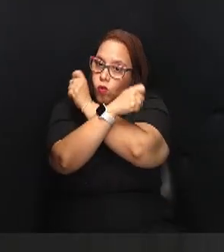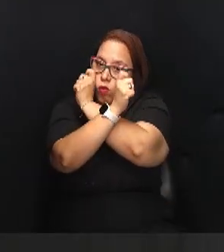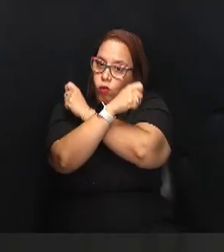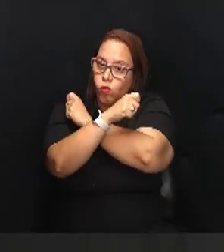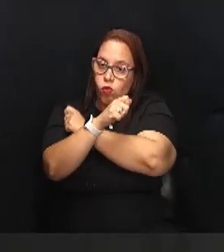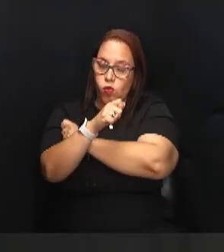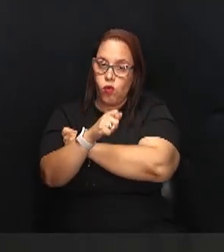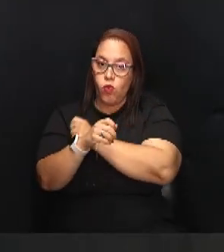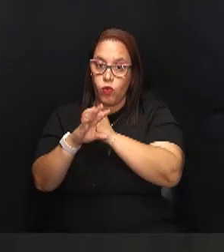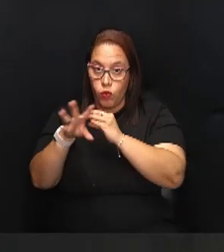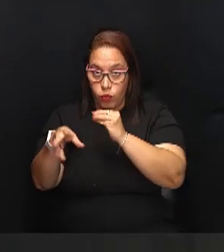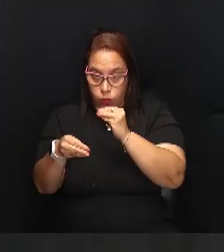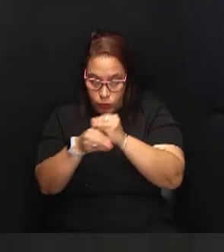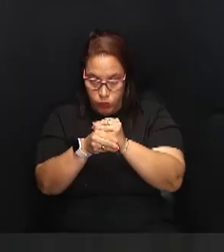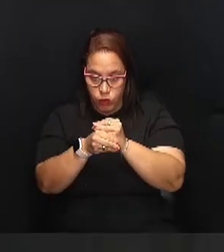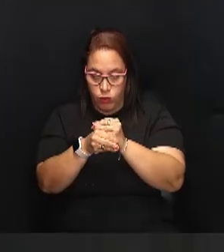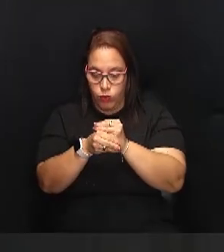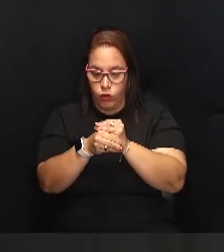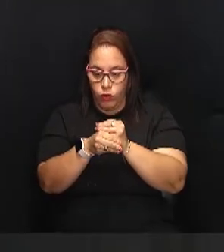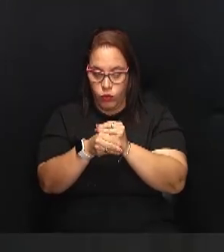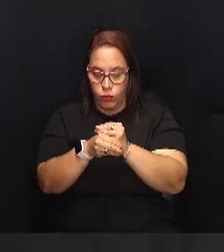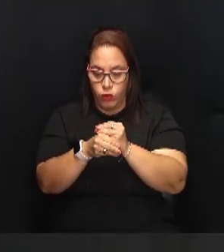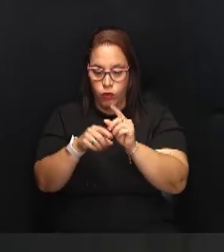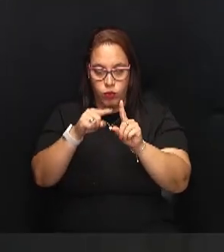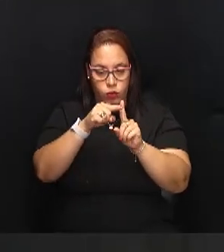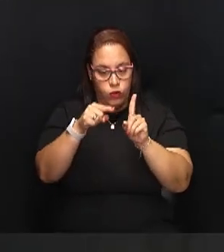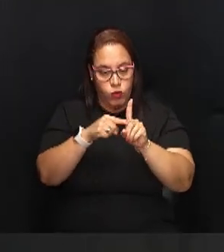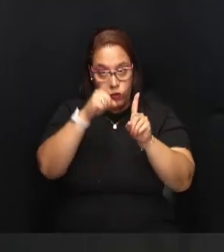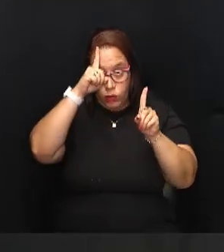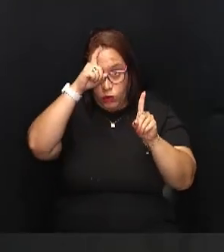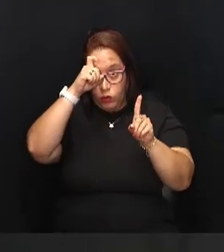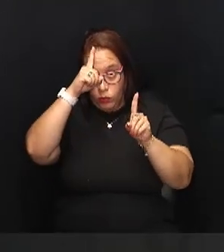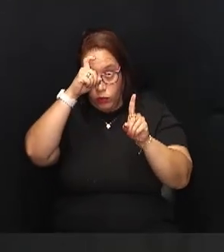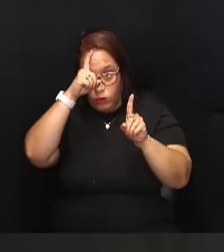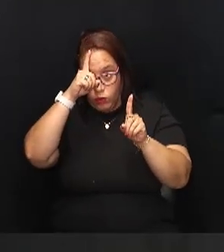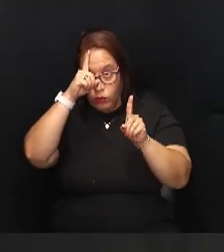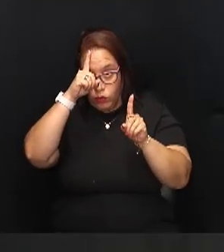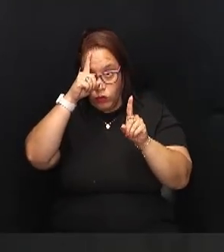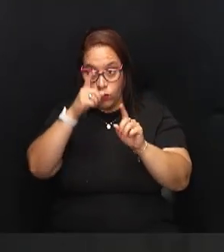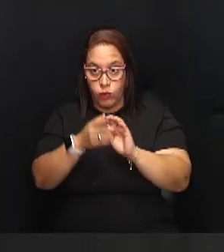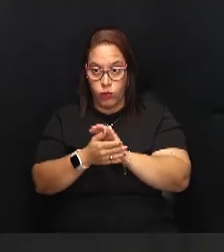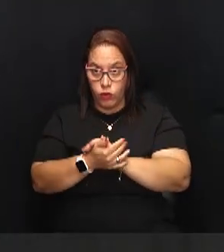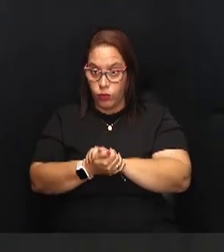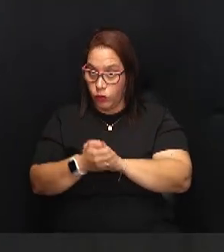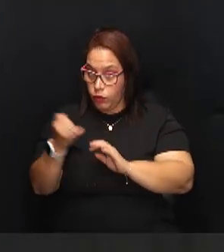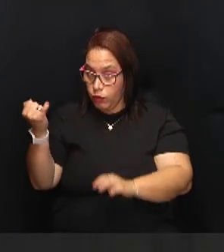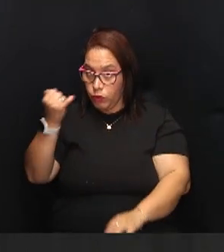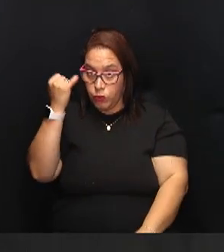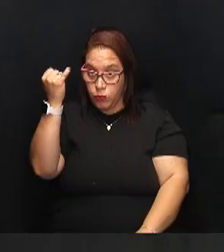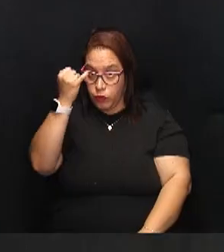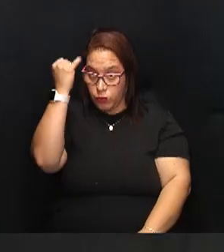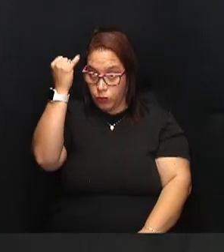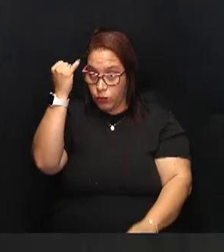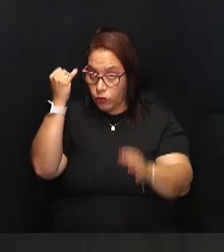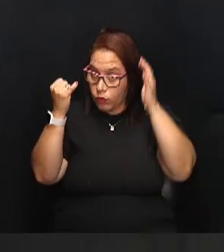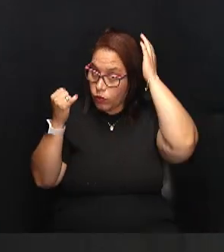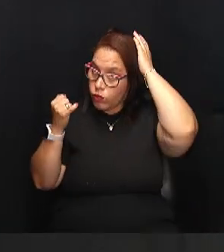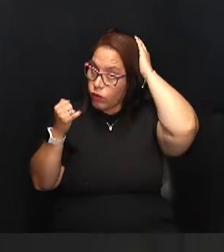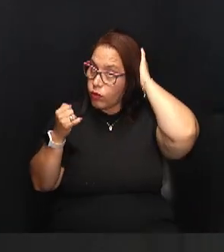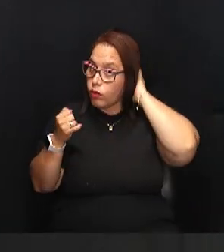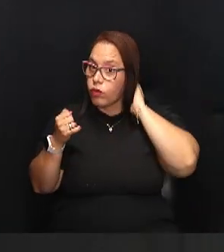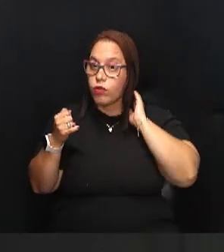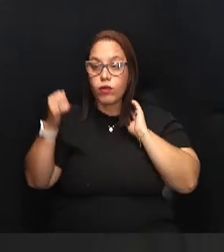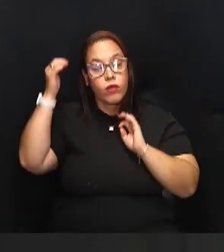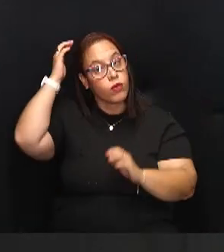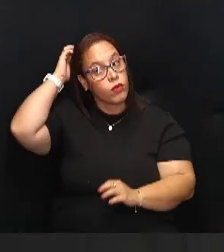né? Destinamos um recurso para a maternidade de Campinas, né? Foi extremamente importante, né? Só nos reportarmos